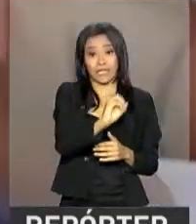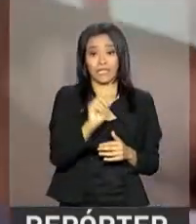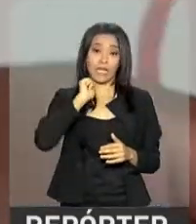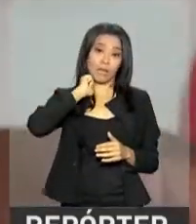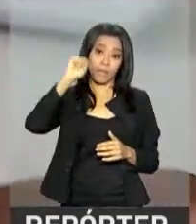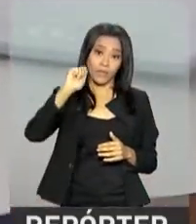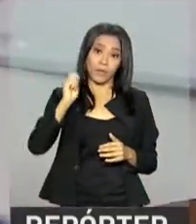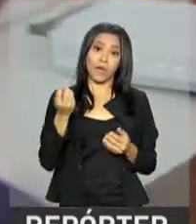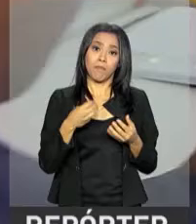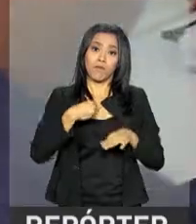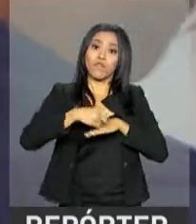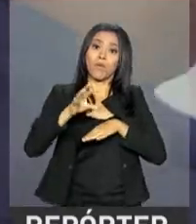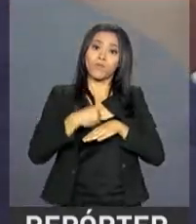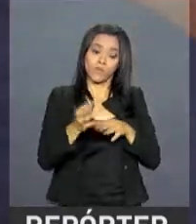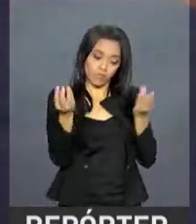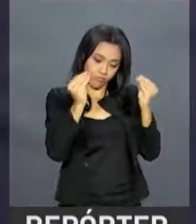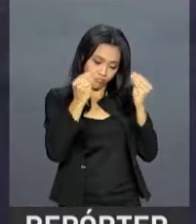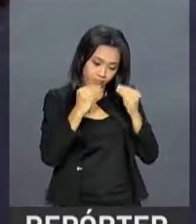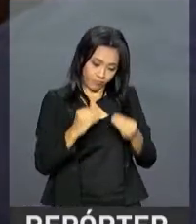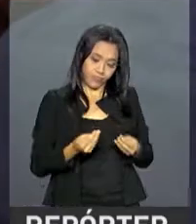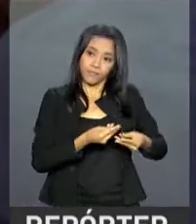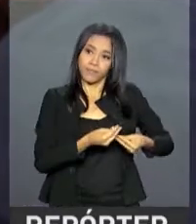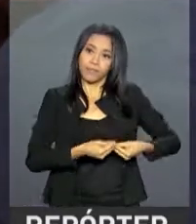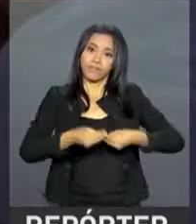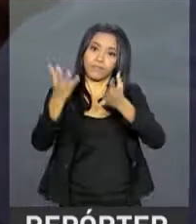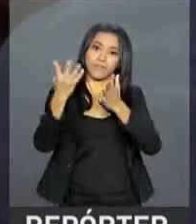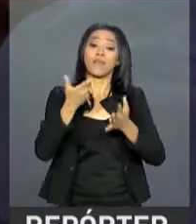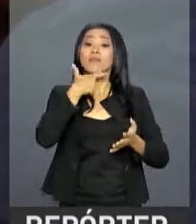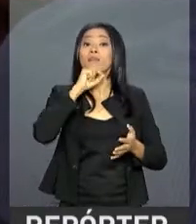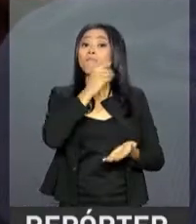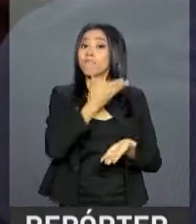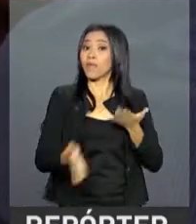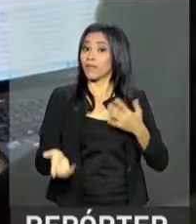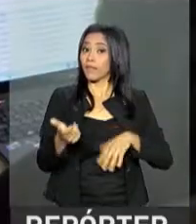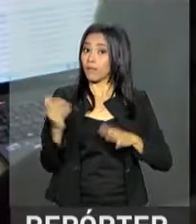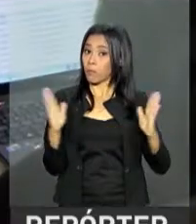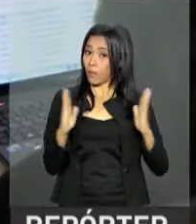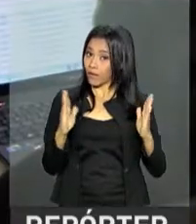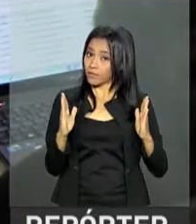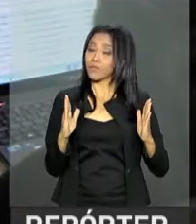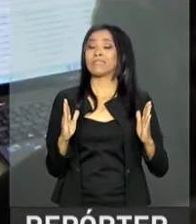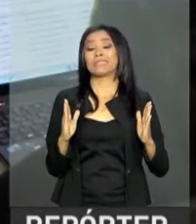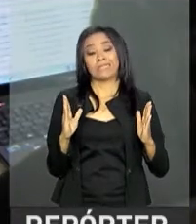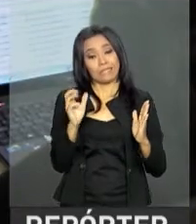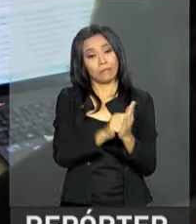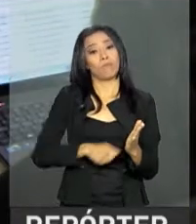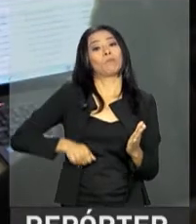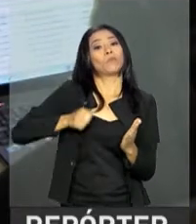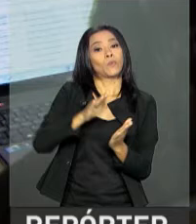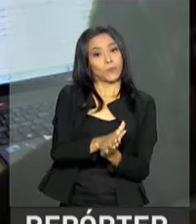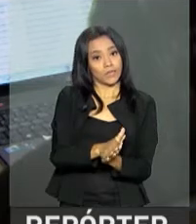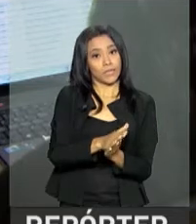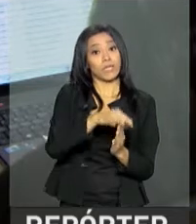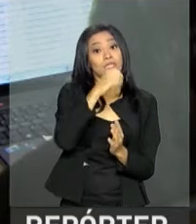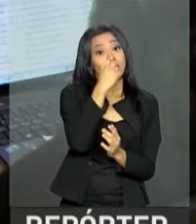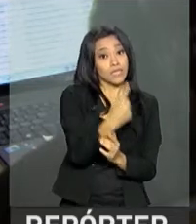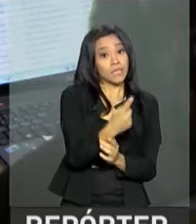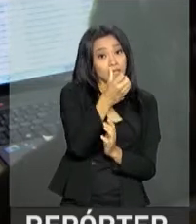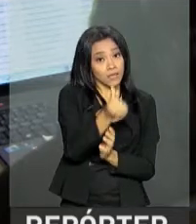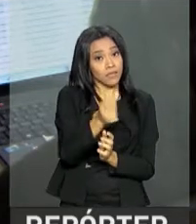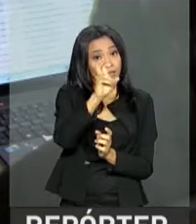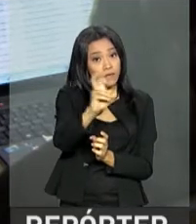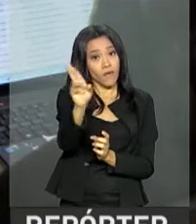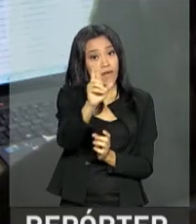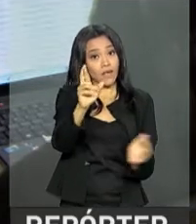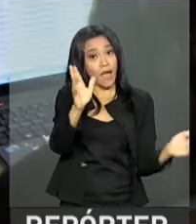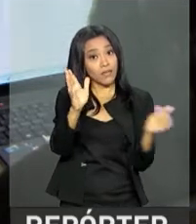as informações. A Receita Federal alerta que quem perder essa data está sujeito à multa, que vai de R$